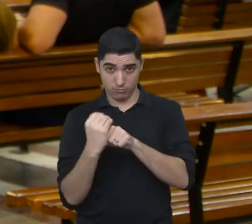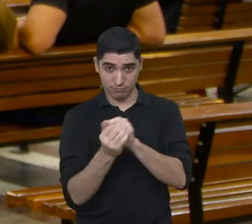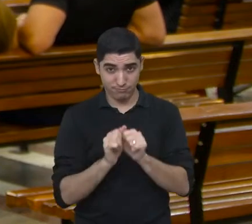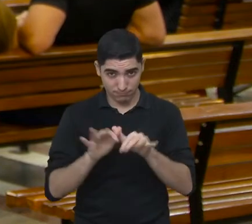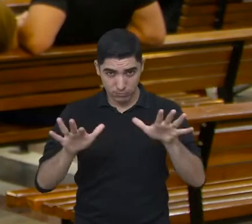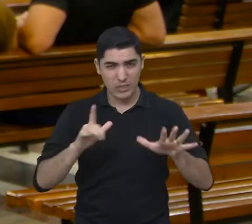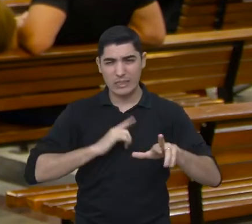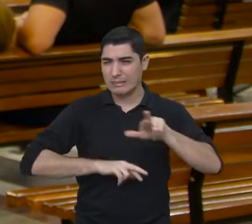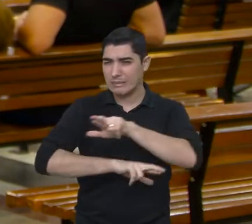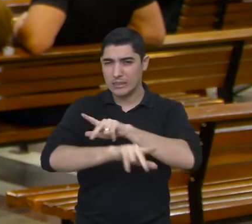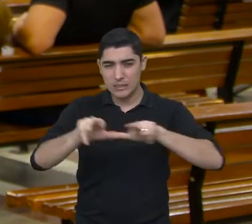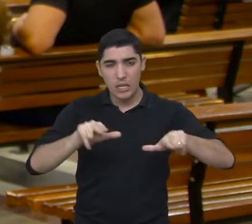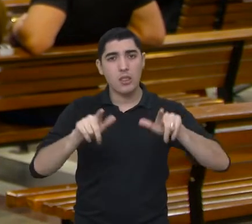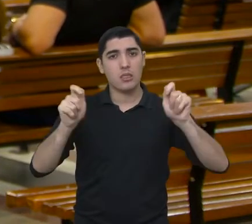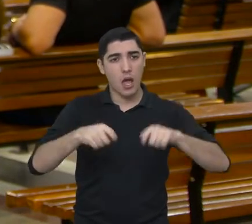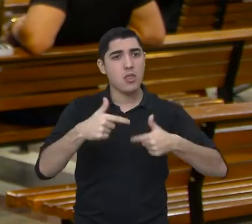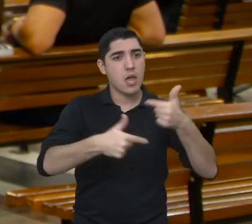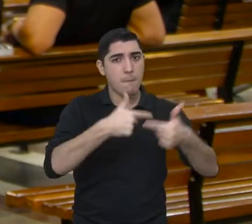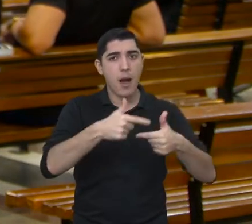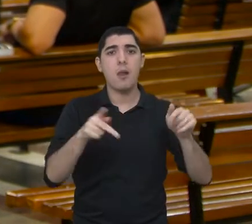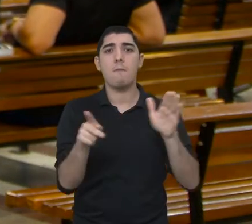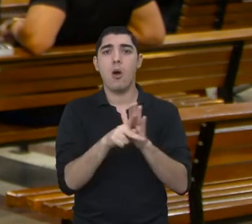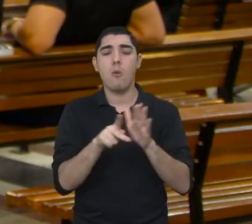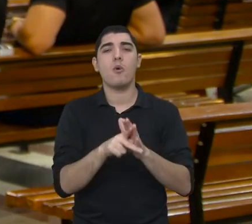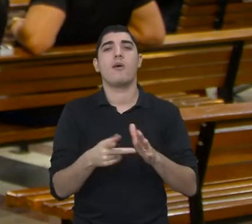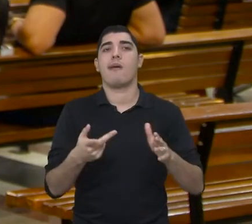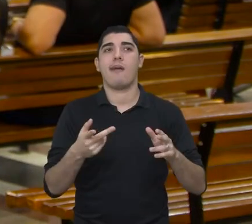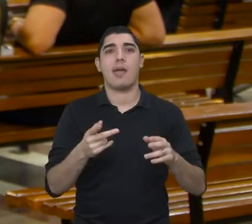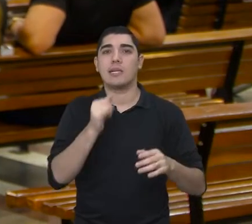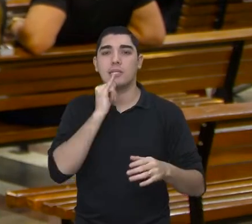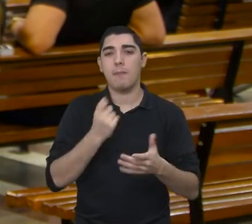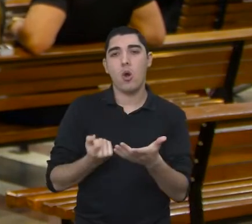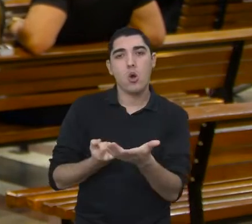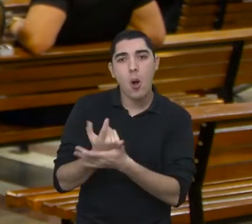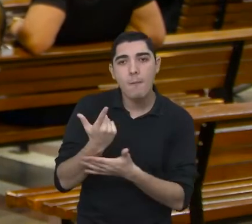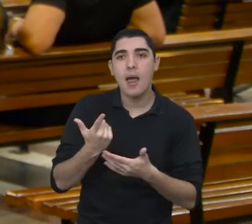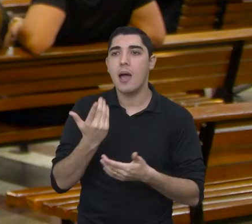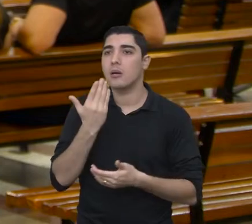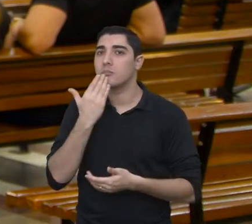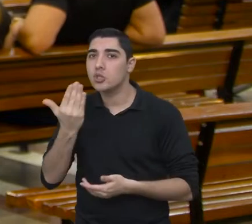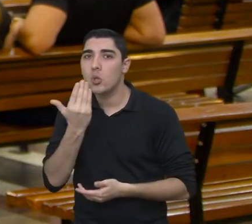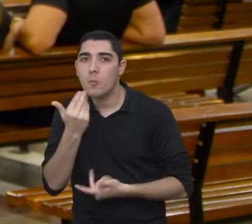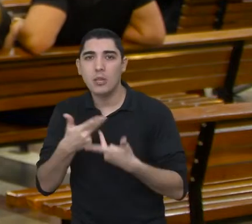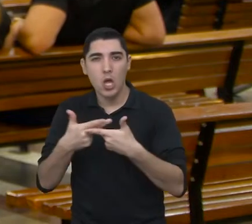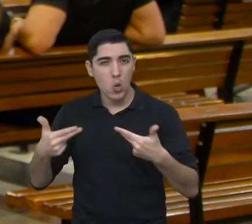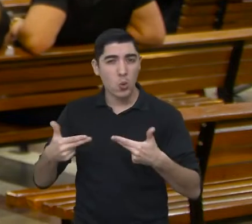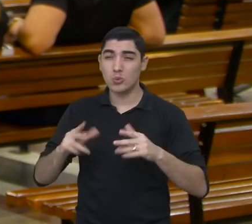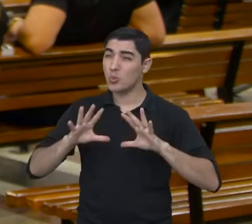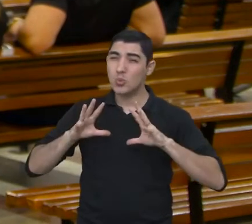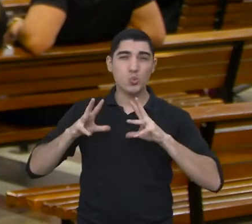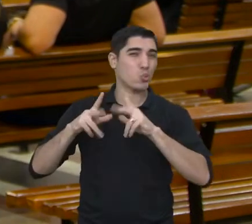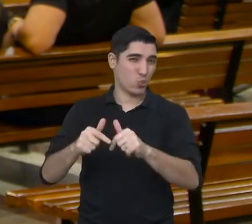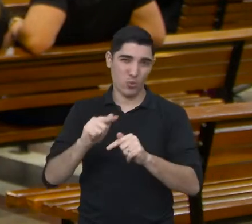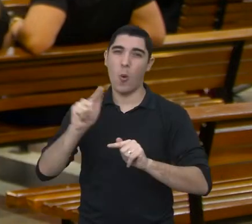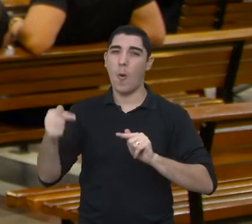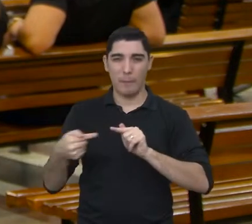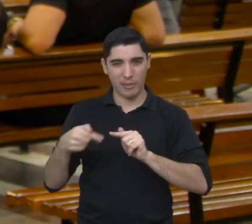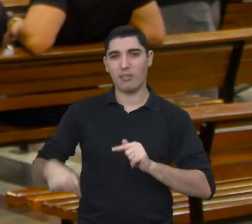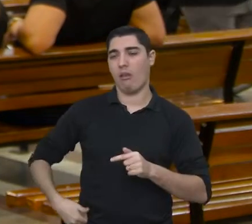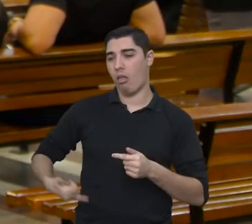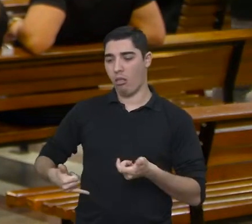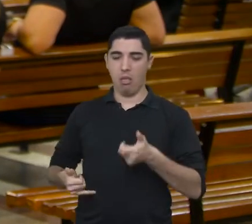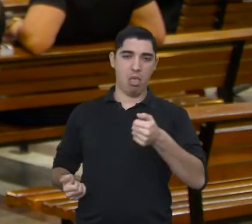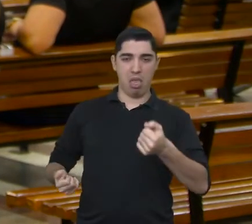pandemia trouxe inúmeros serviços que podem ser realizados de forma eletrônica, as compras, pedido de comida, então tudo isso está relacionado. E,